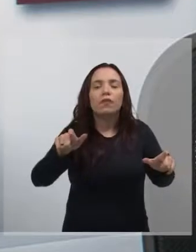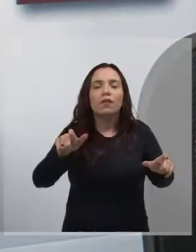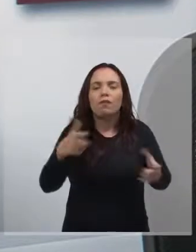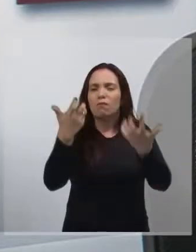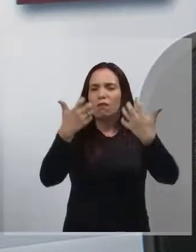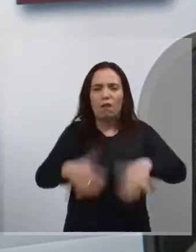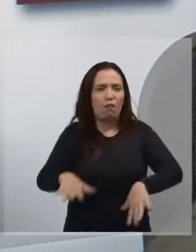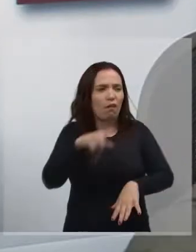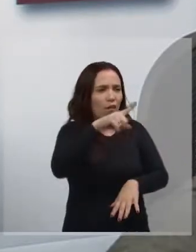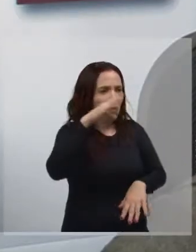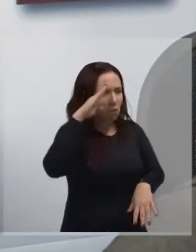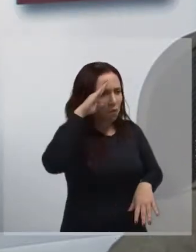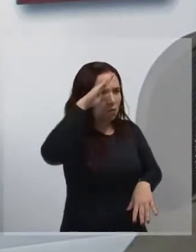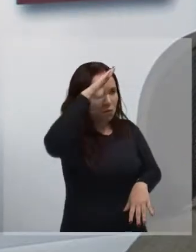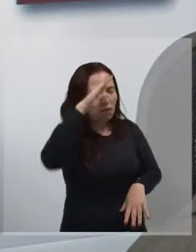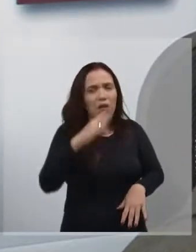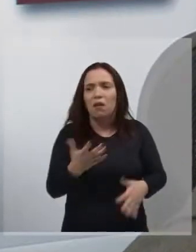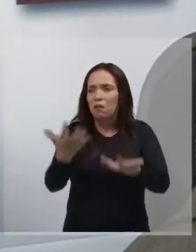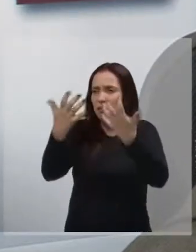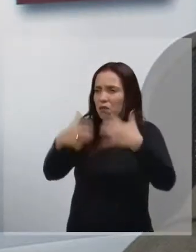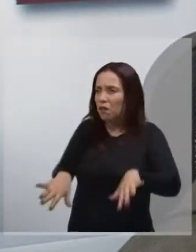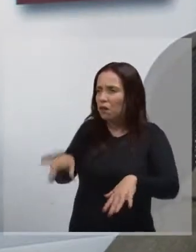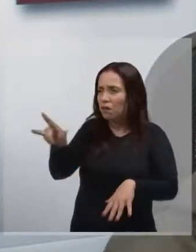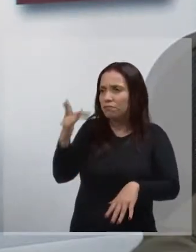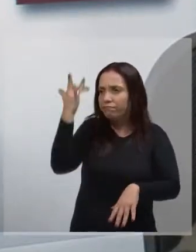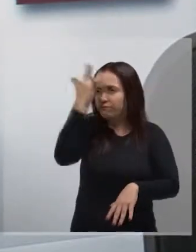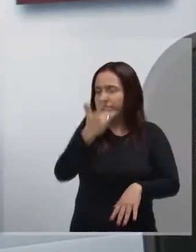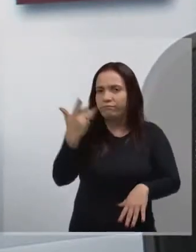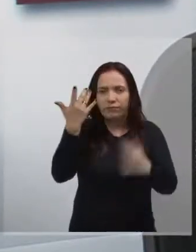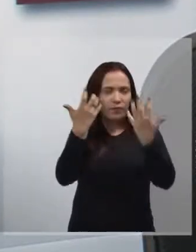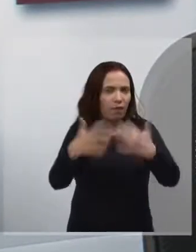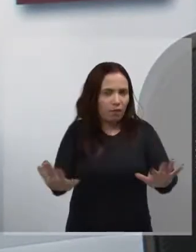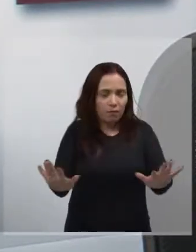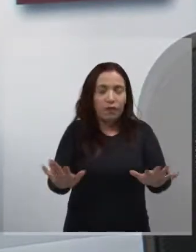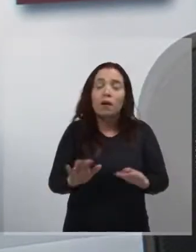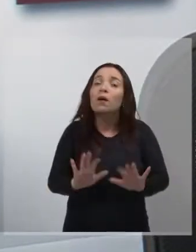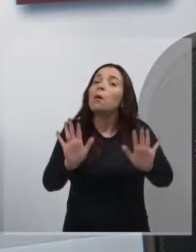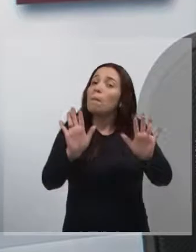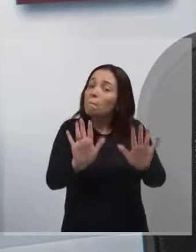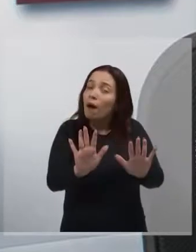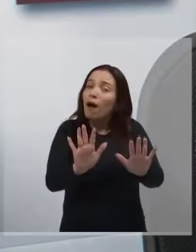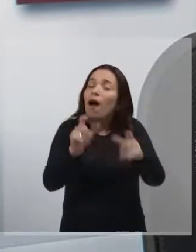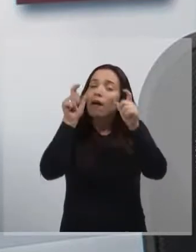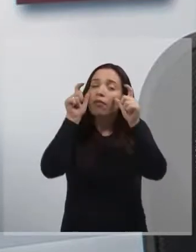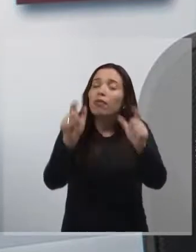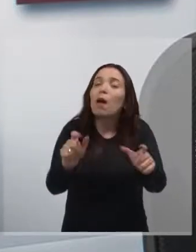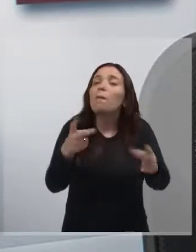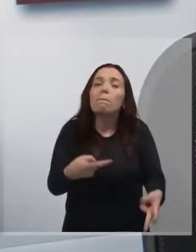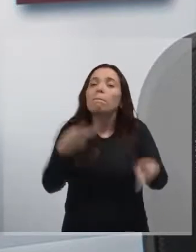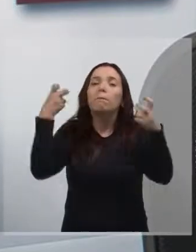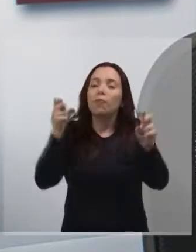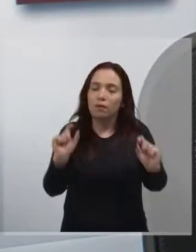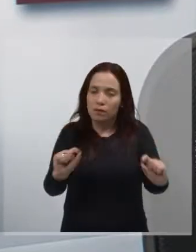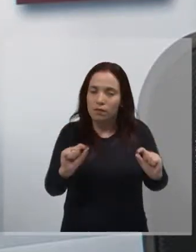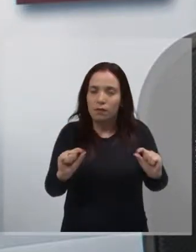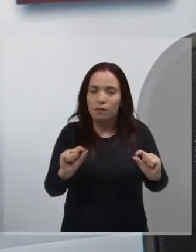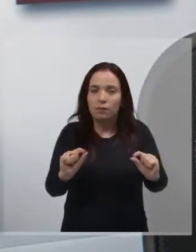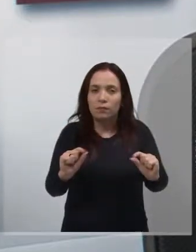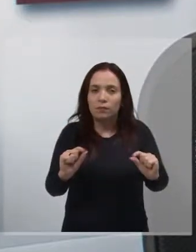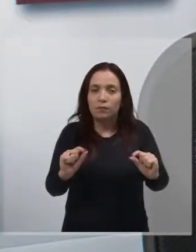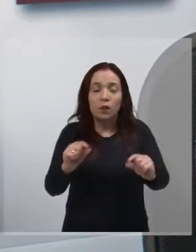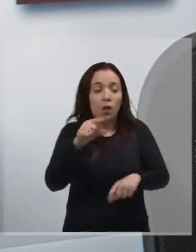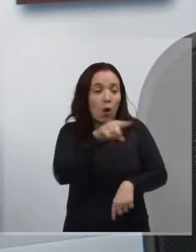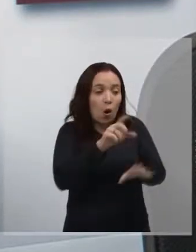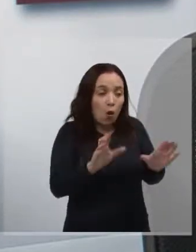rejeitaram tanto Bolsonaro como as alternativas a ele. E é interessante, você nota que